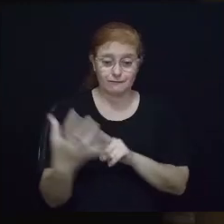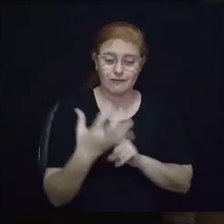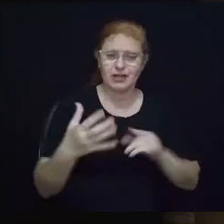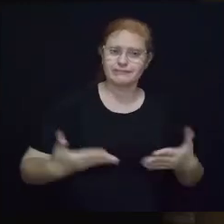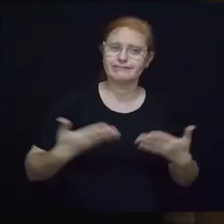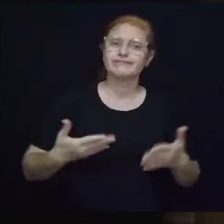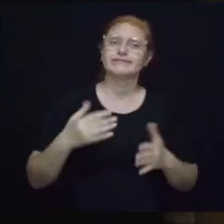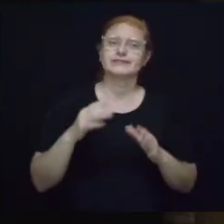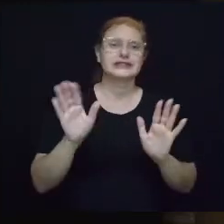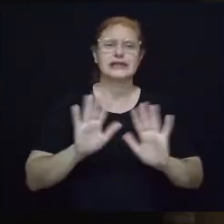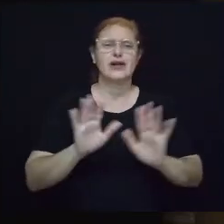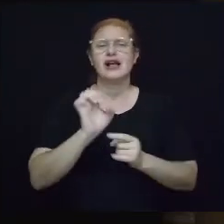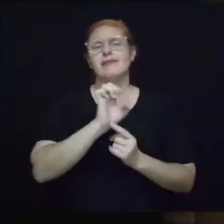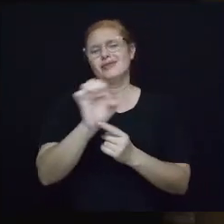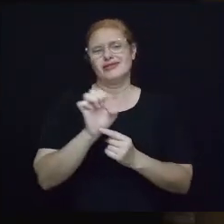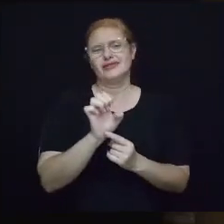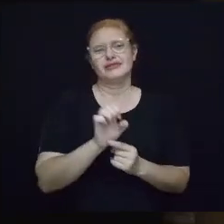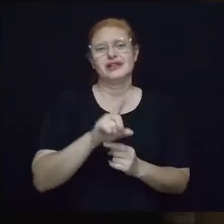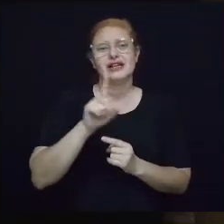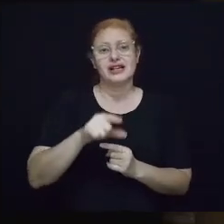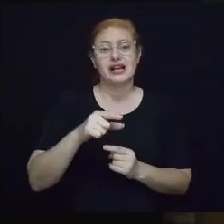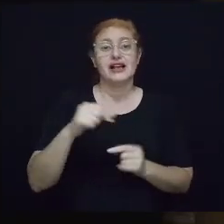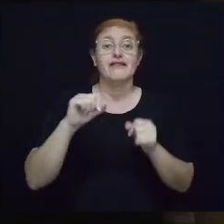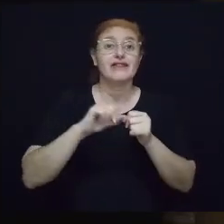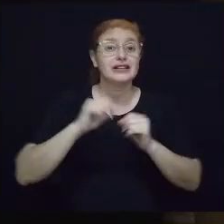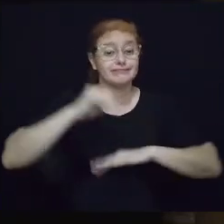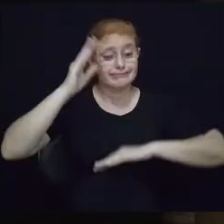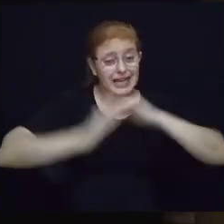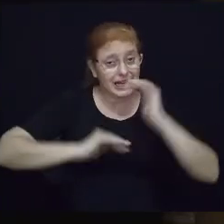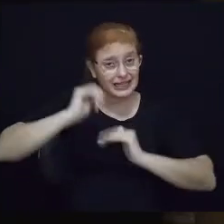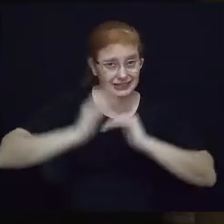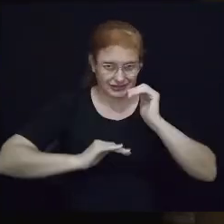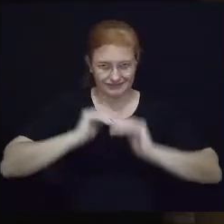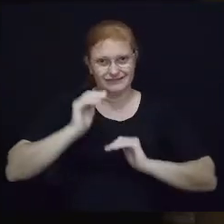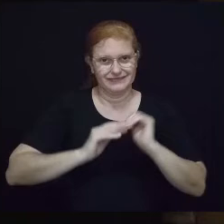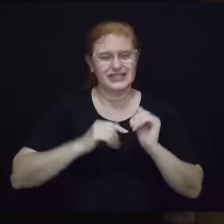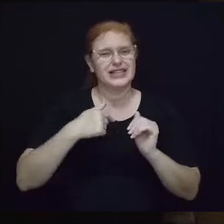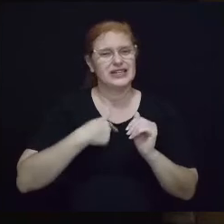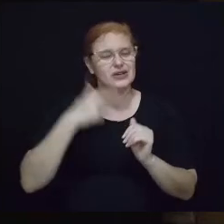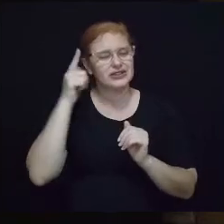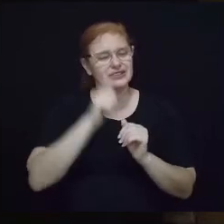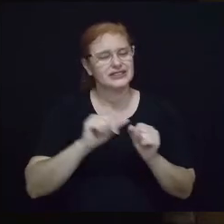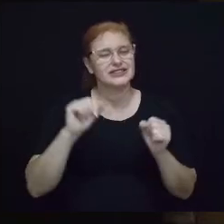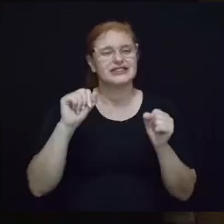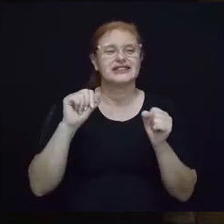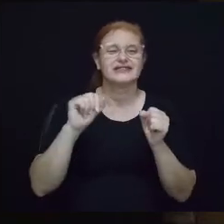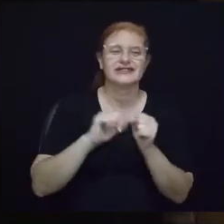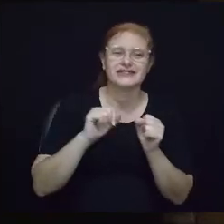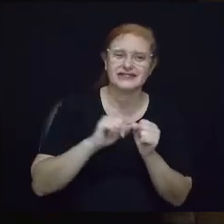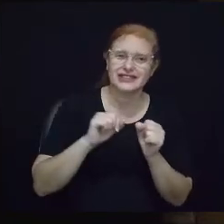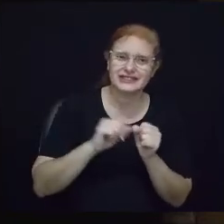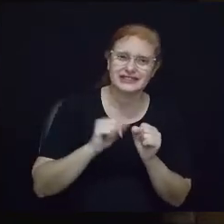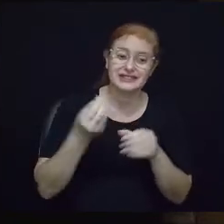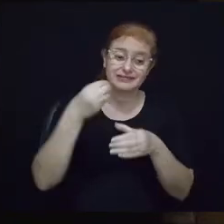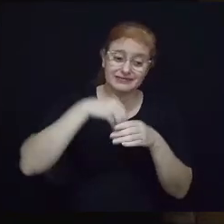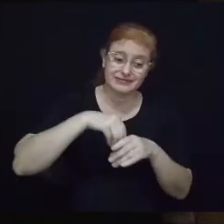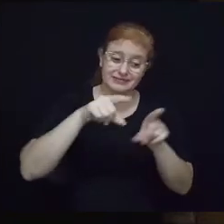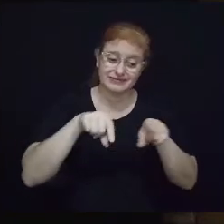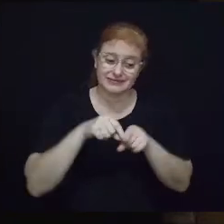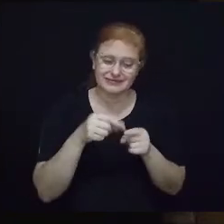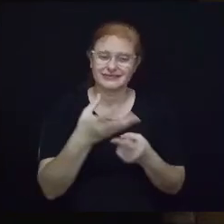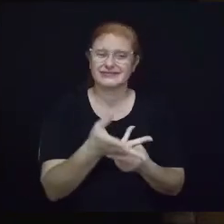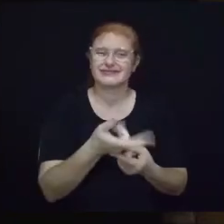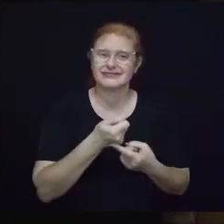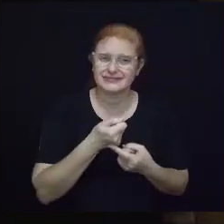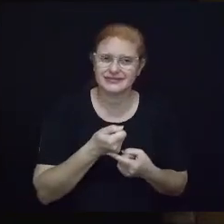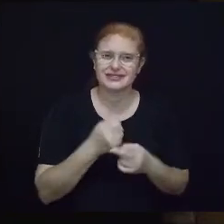fazer a escultura não é a exposição, é a minha execução, sabe? É o fato de eu poder passar um tempo no meu ateliê com aquela música